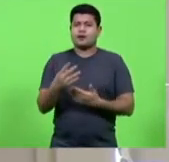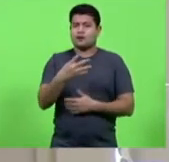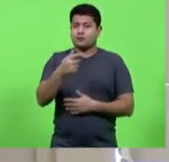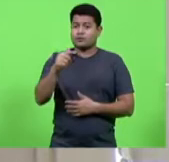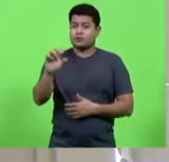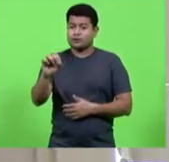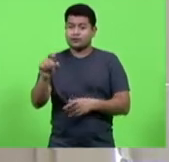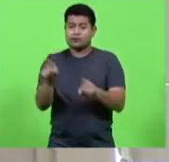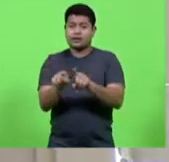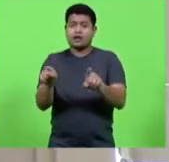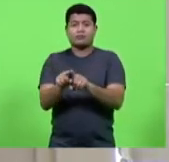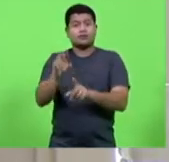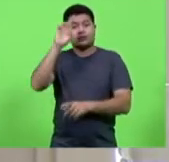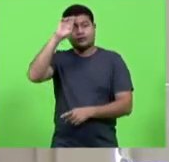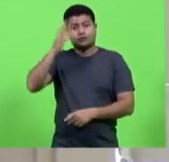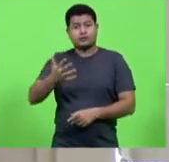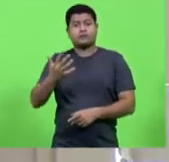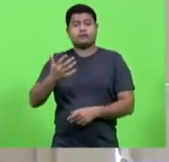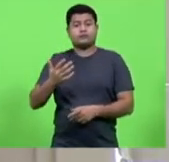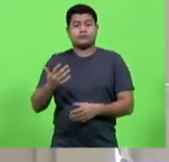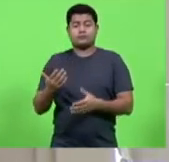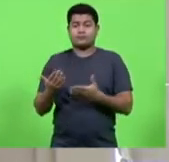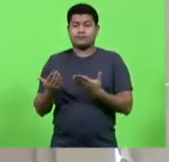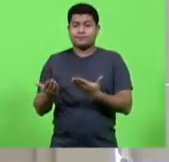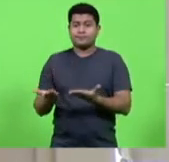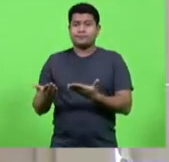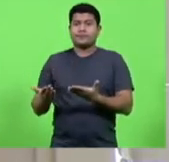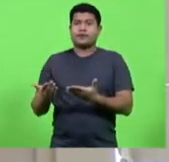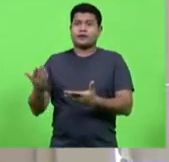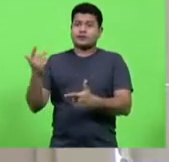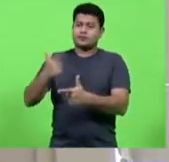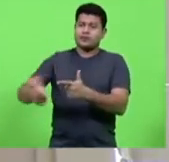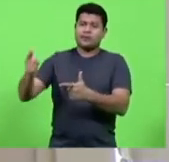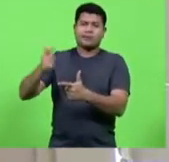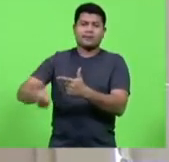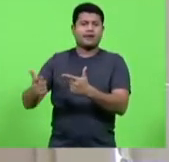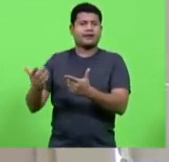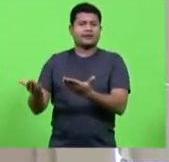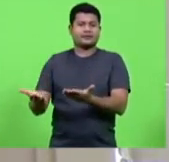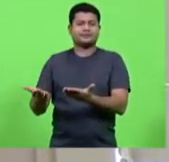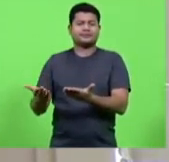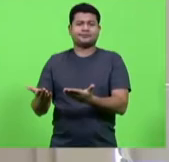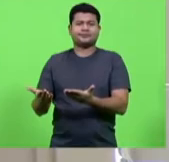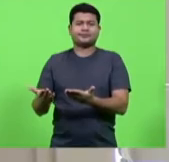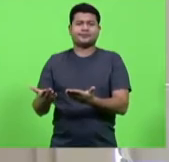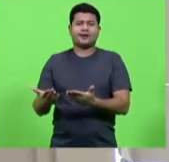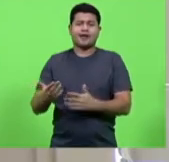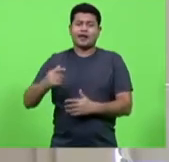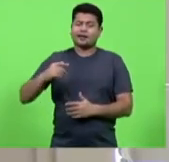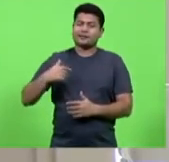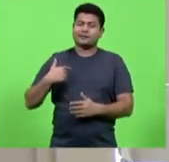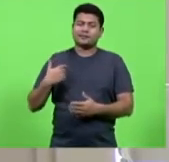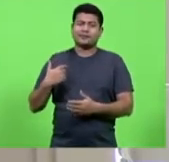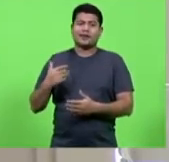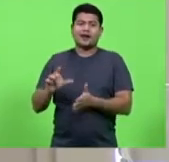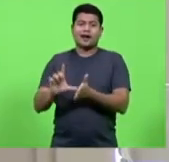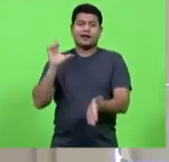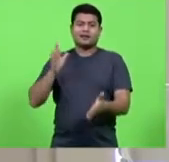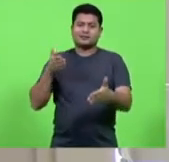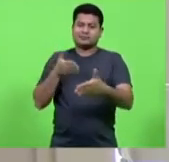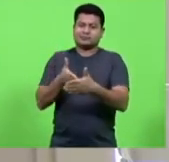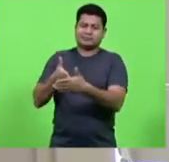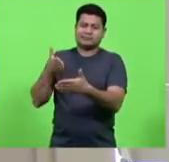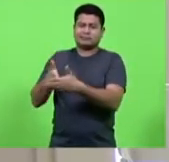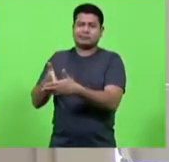e solucionando aí, esses litígios, né, que travavam o andamento